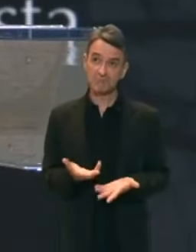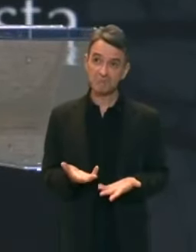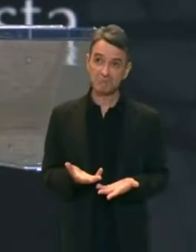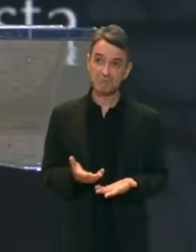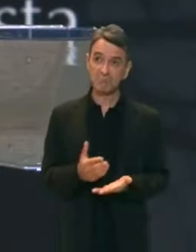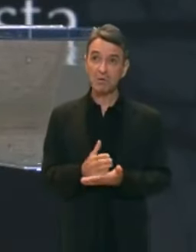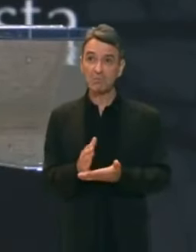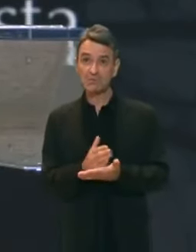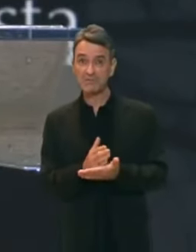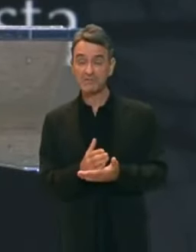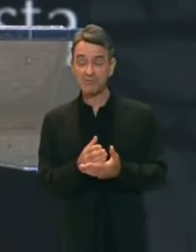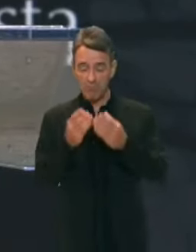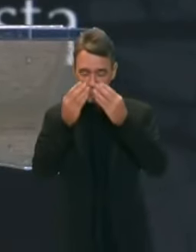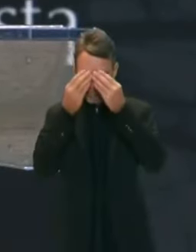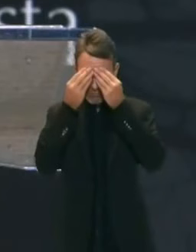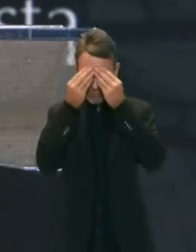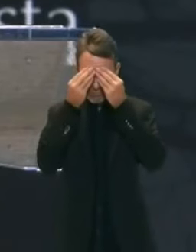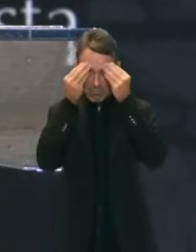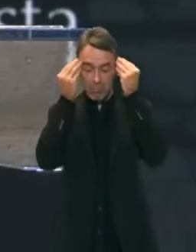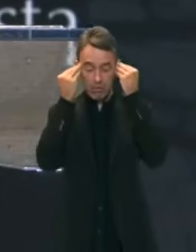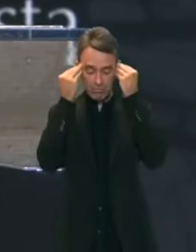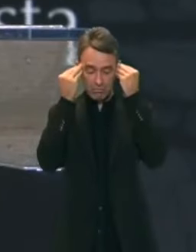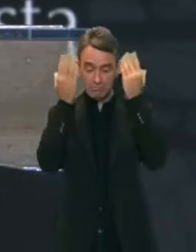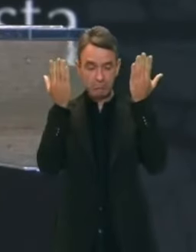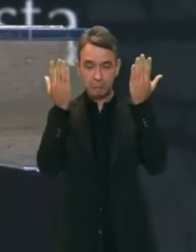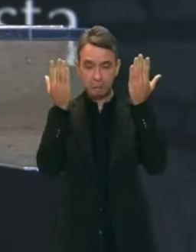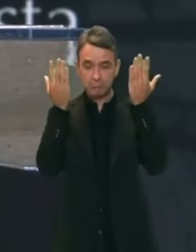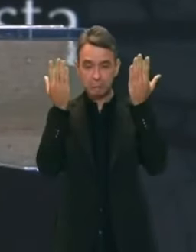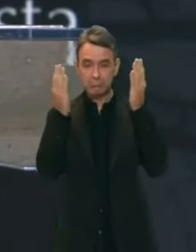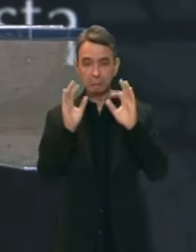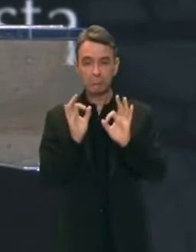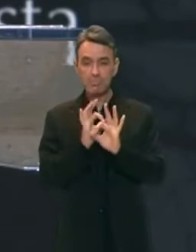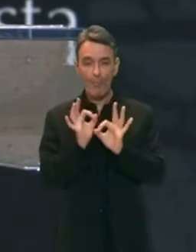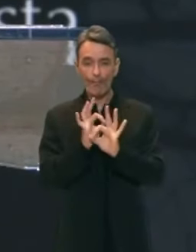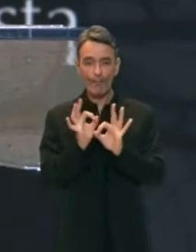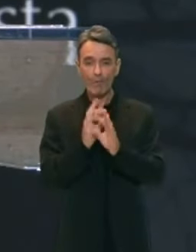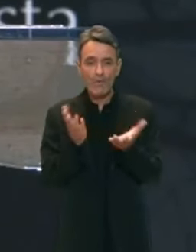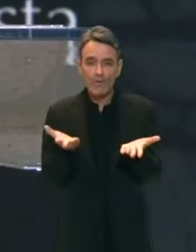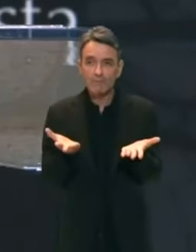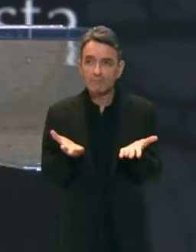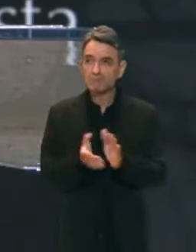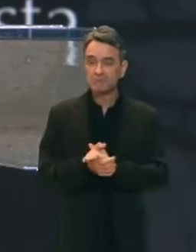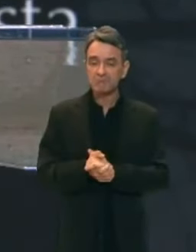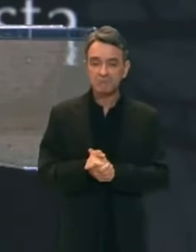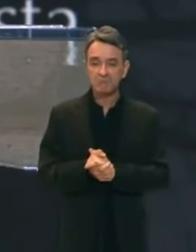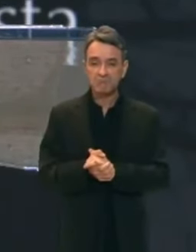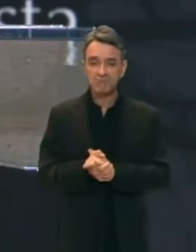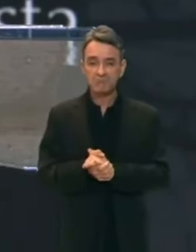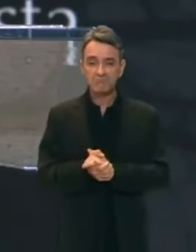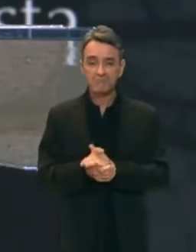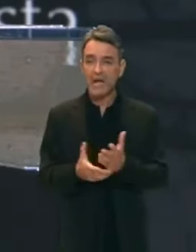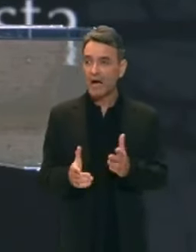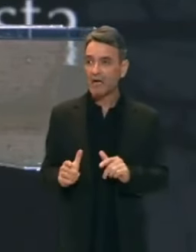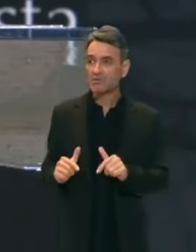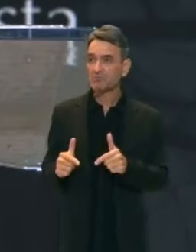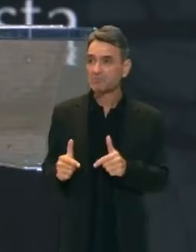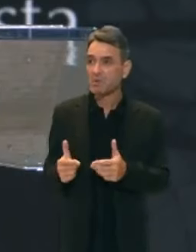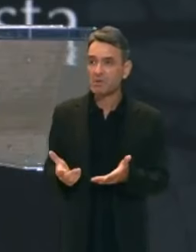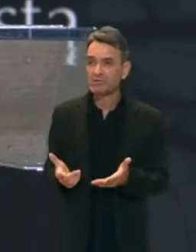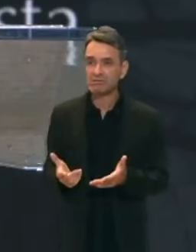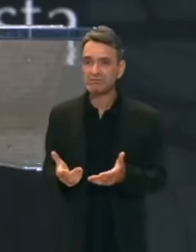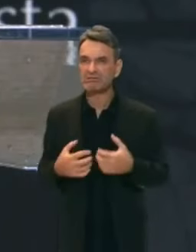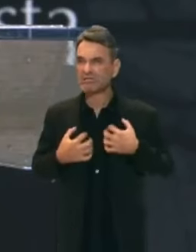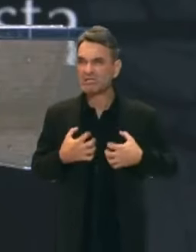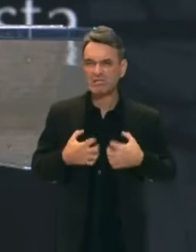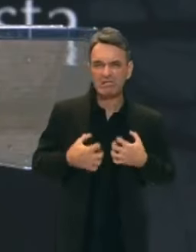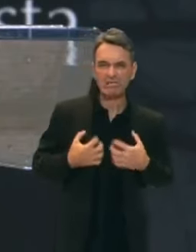que vem um apagão na memória e você não lembra de nada, e age pelo impulso e começa a se